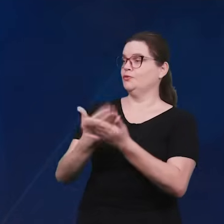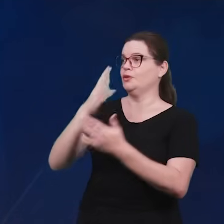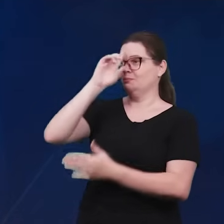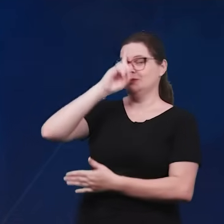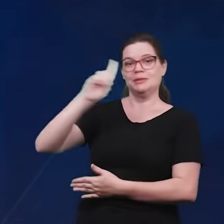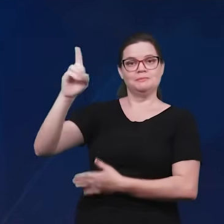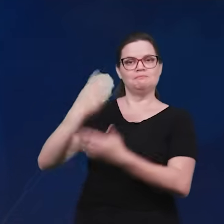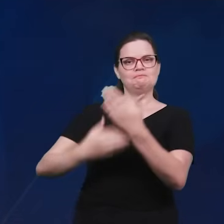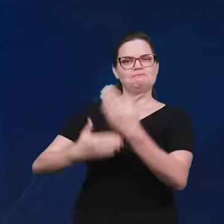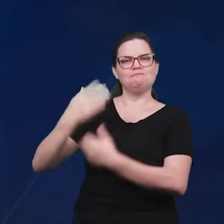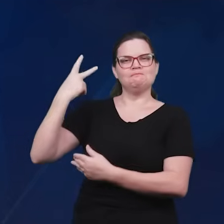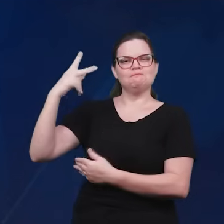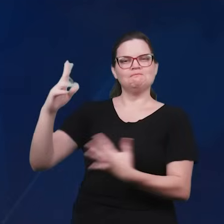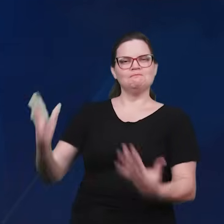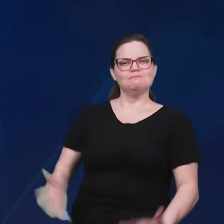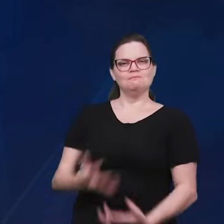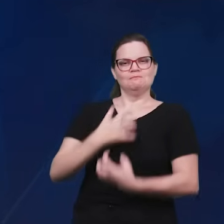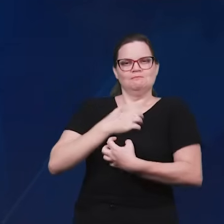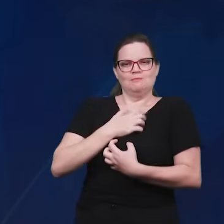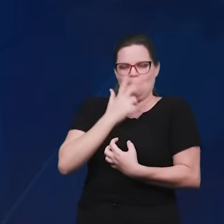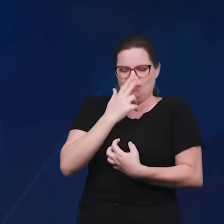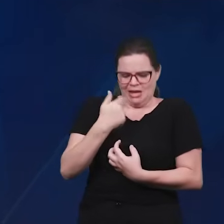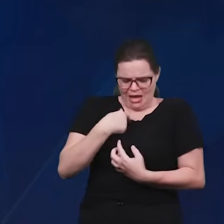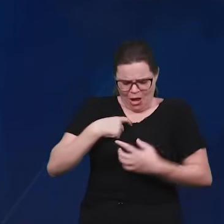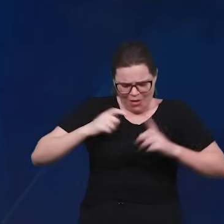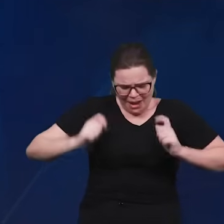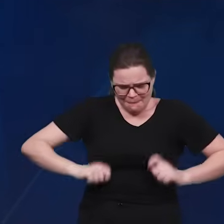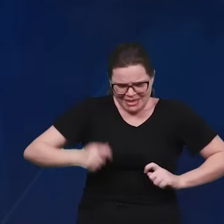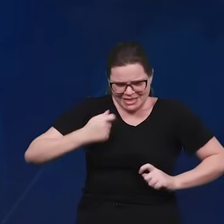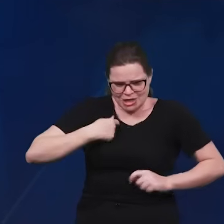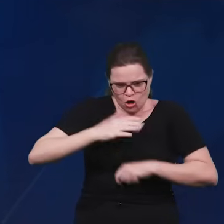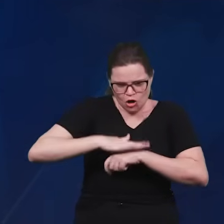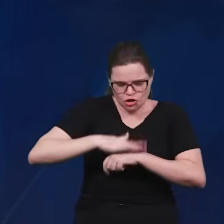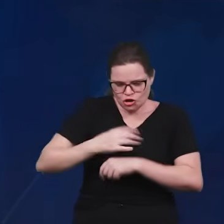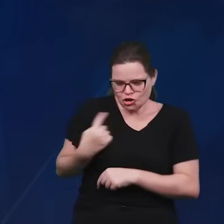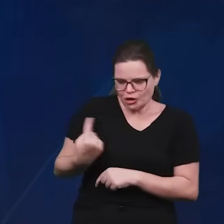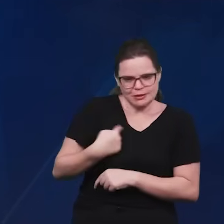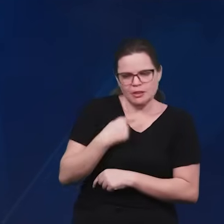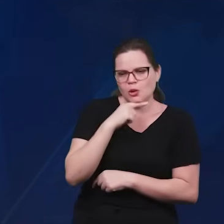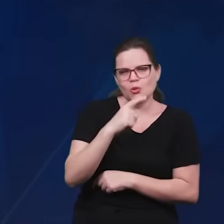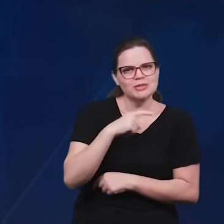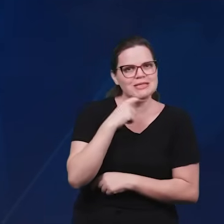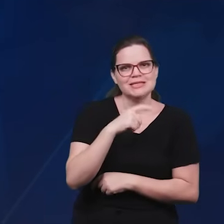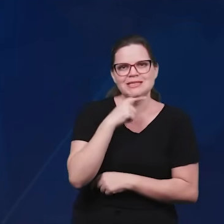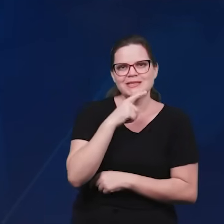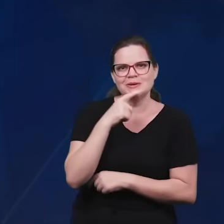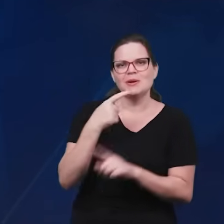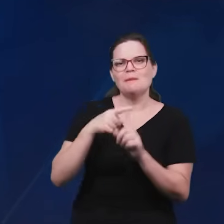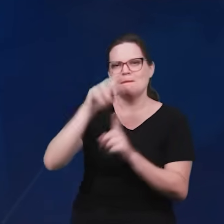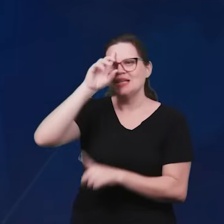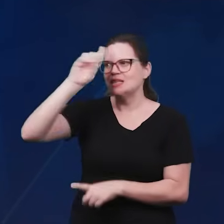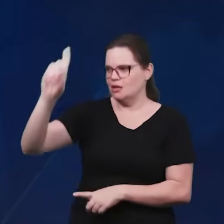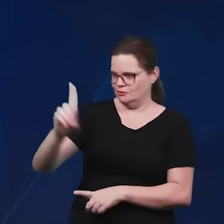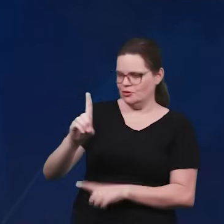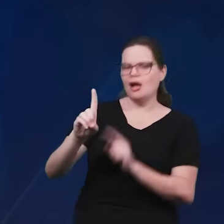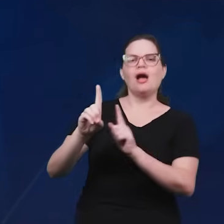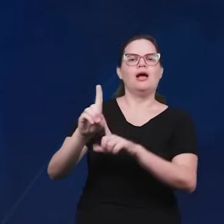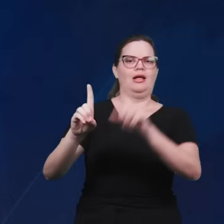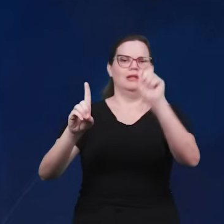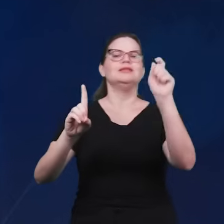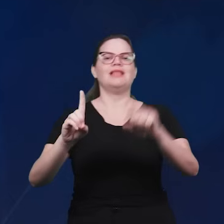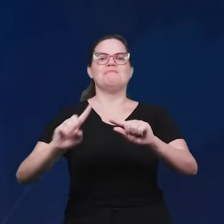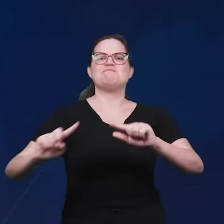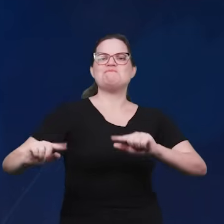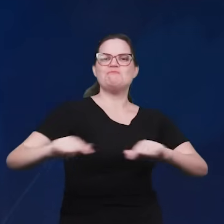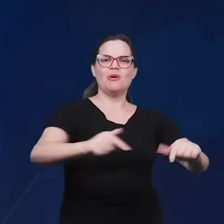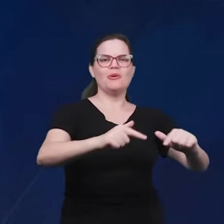Deus, ao sentirmos-nos incapazes de vencer os inimigos mais fortes do que nós, Ele nos garante que